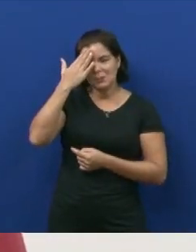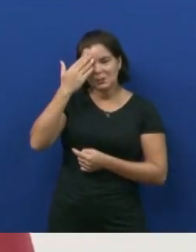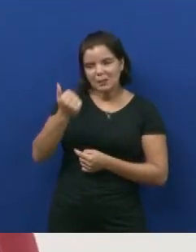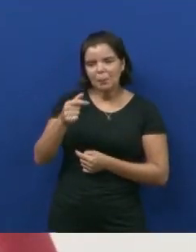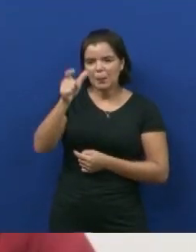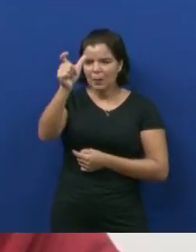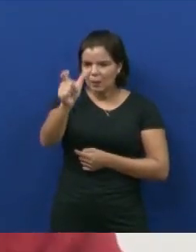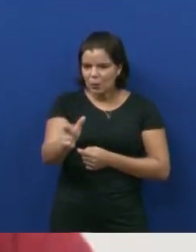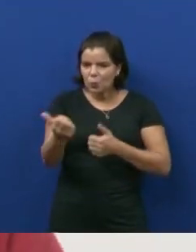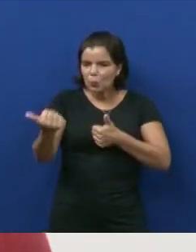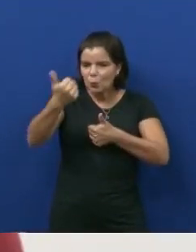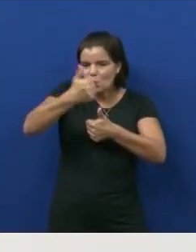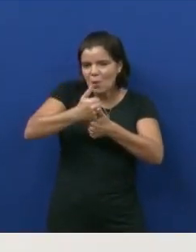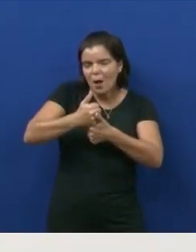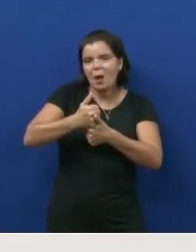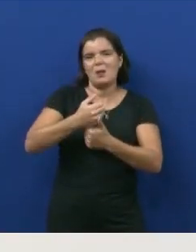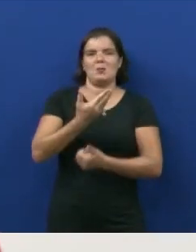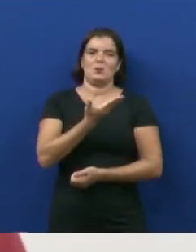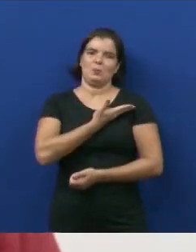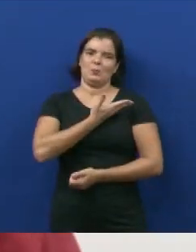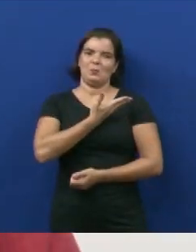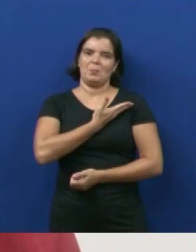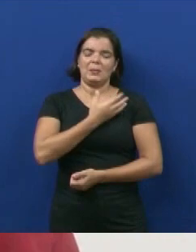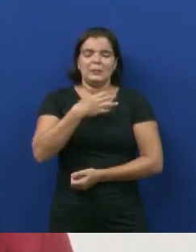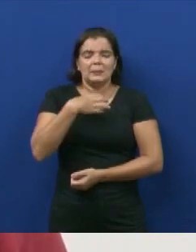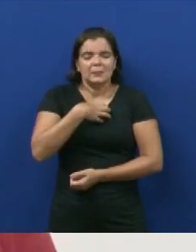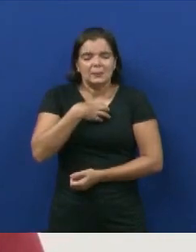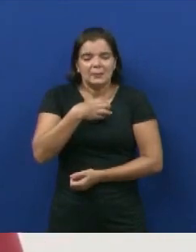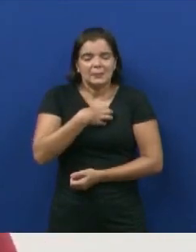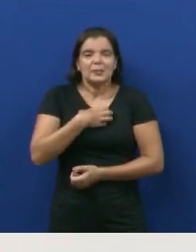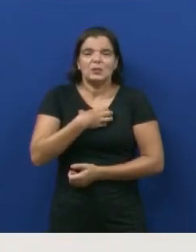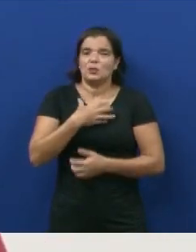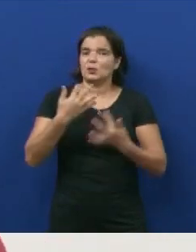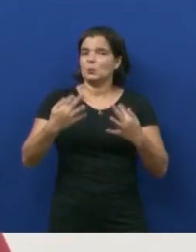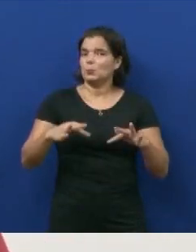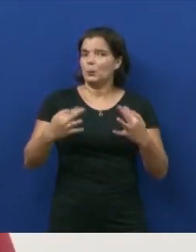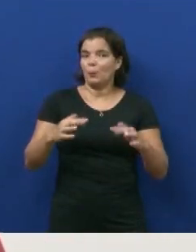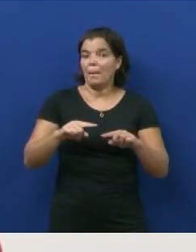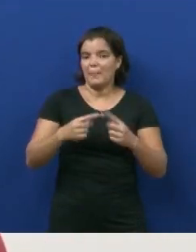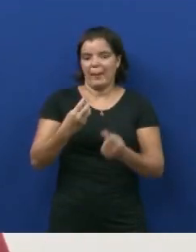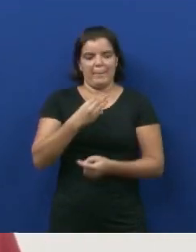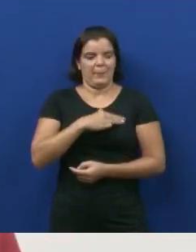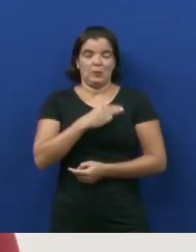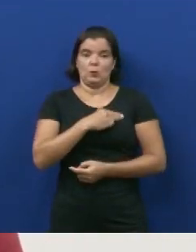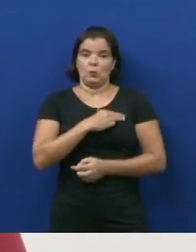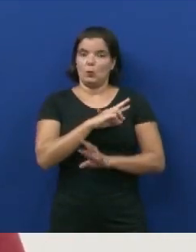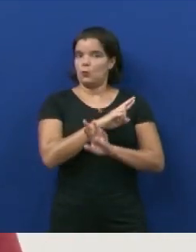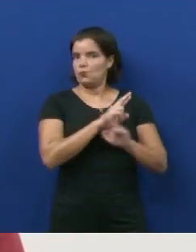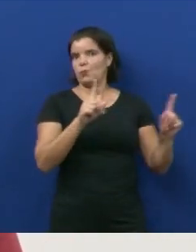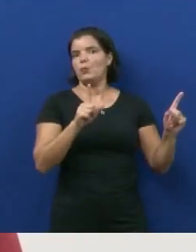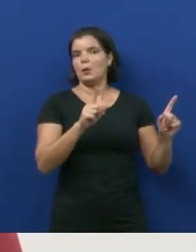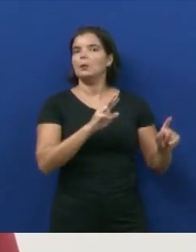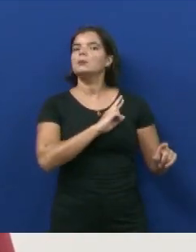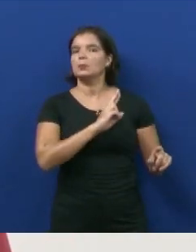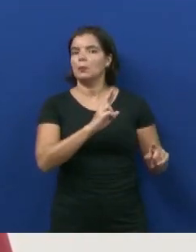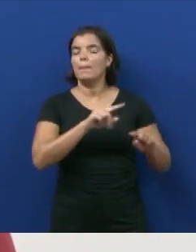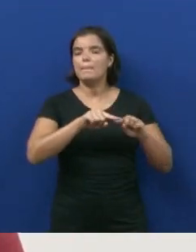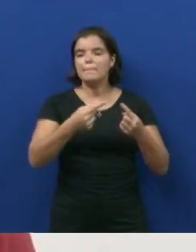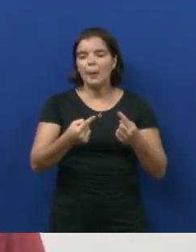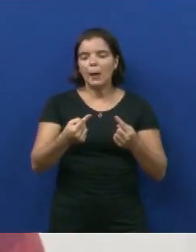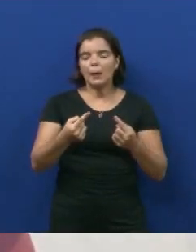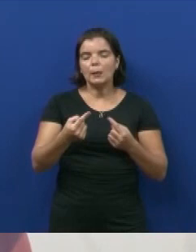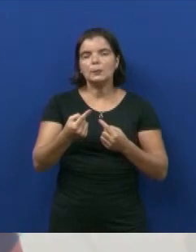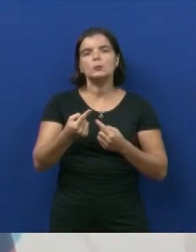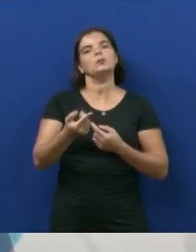de se colocar no lugar do outro, sentir a dor do outro, não por misericórdia, porque a misericórdia é um conceito religioso, mas